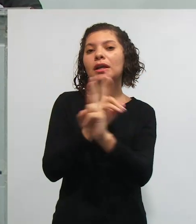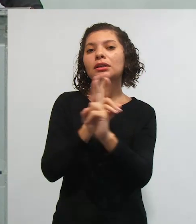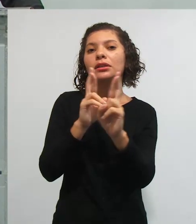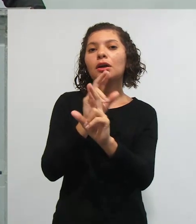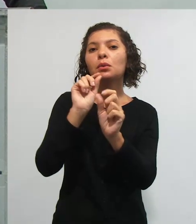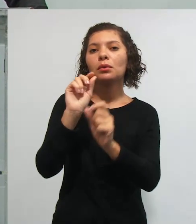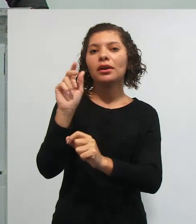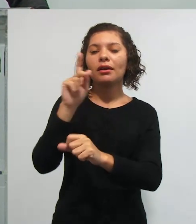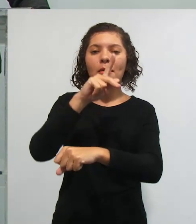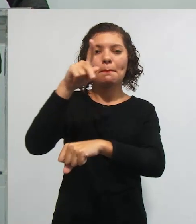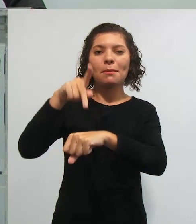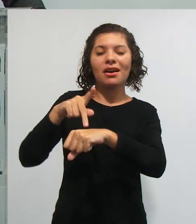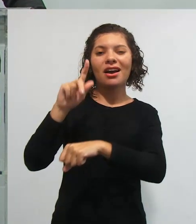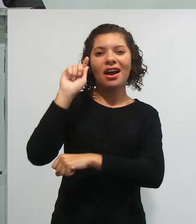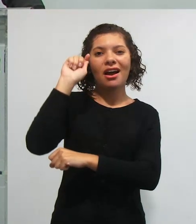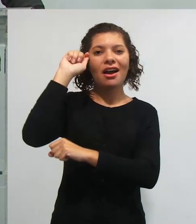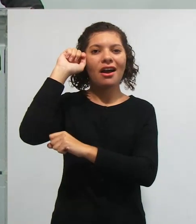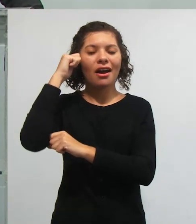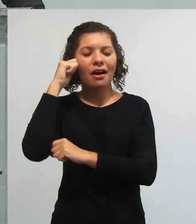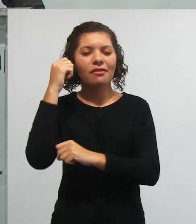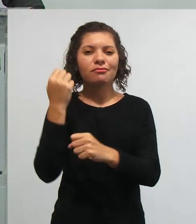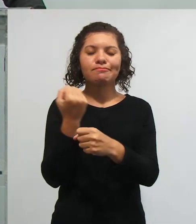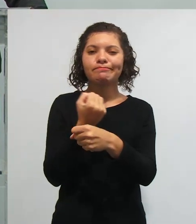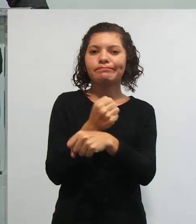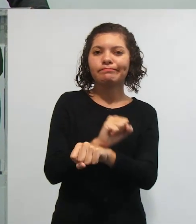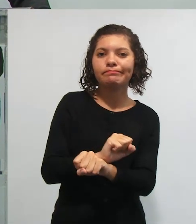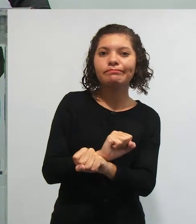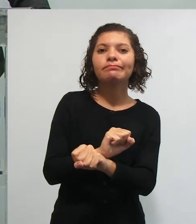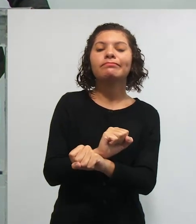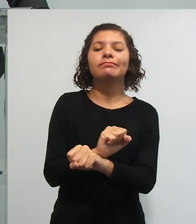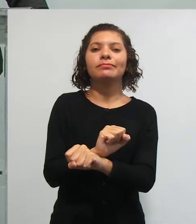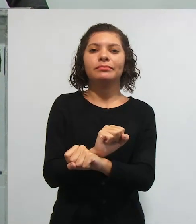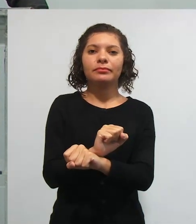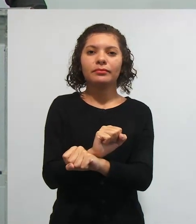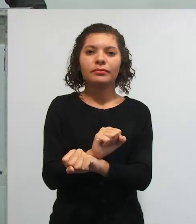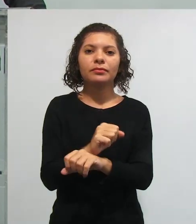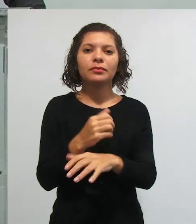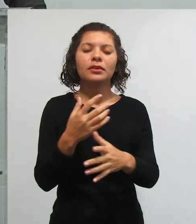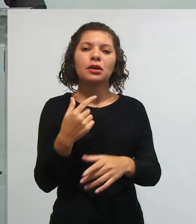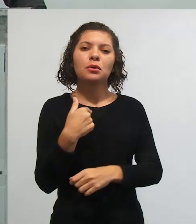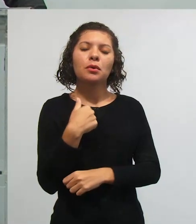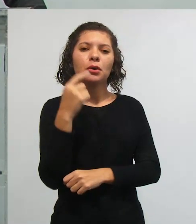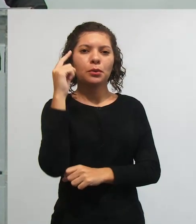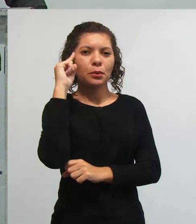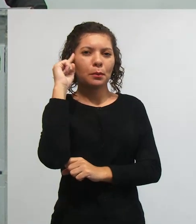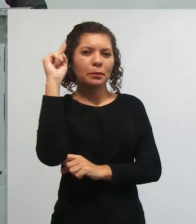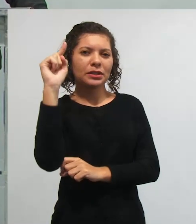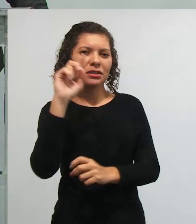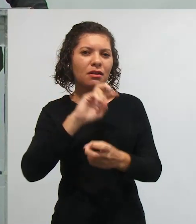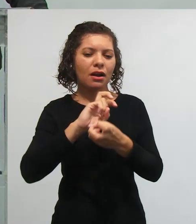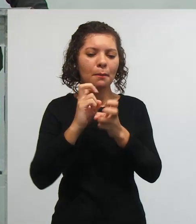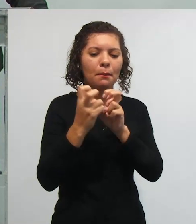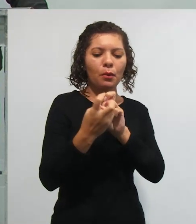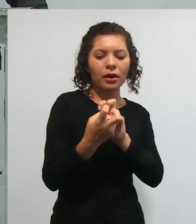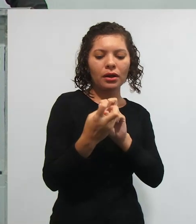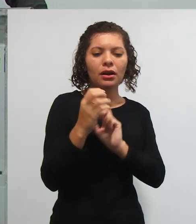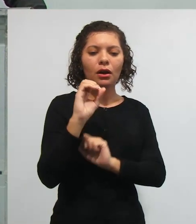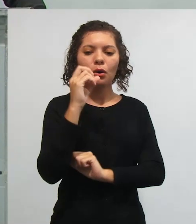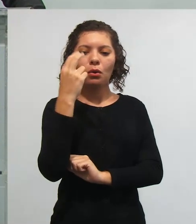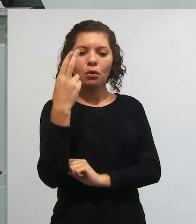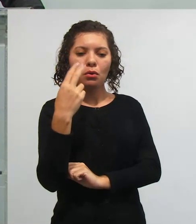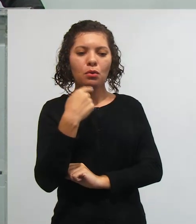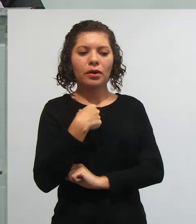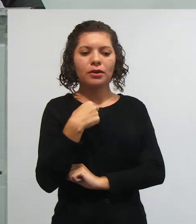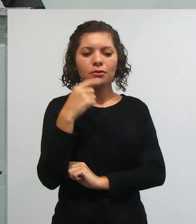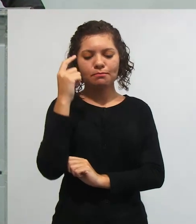de povos quilombolas estou falando dos Pretos dos escravos que que eu estou trazendo só a capoeira ou